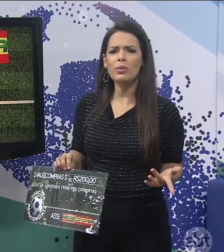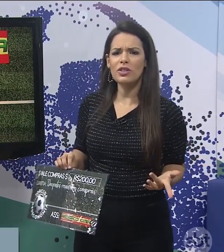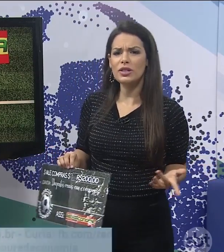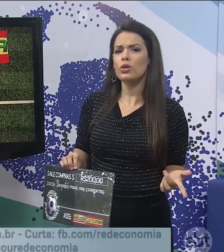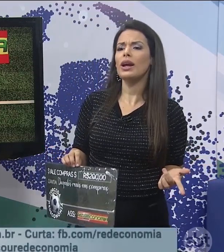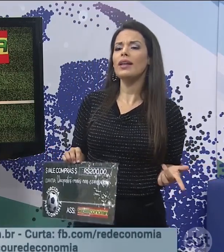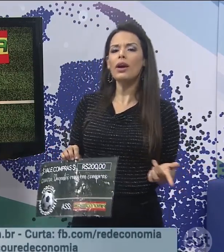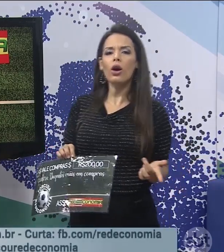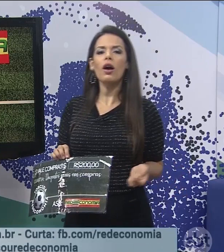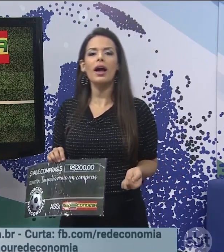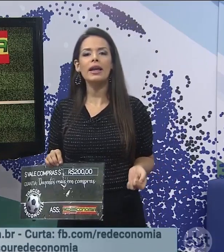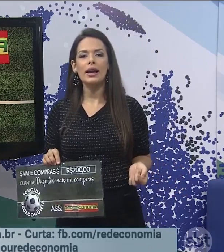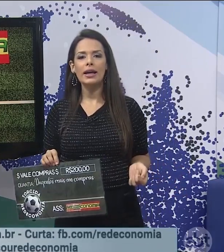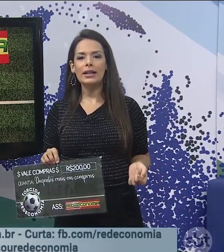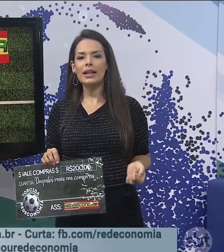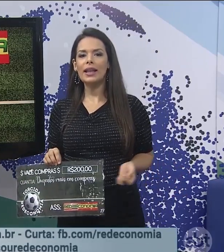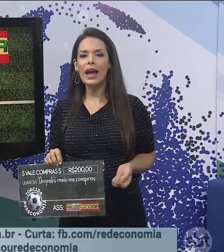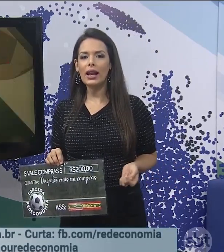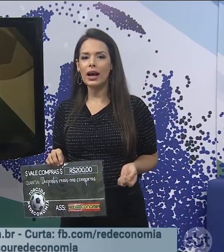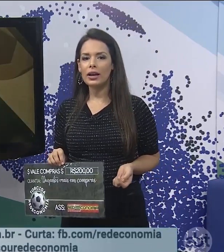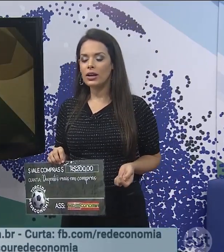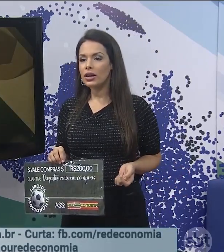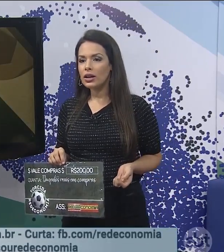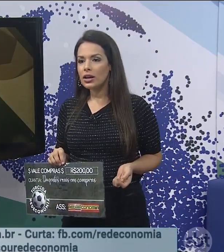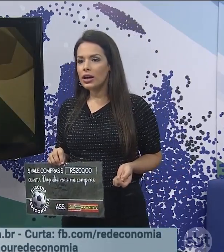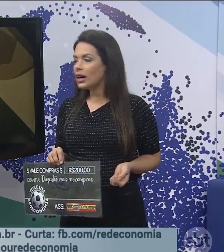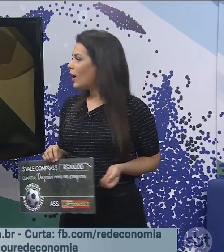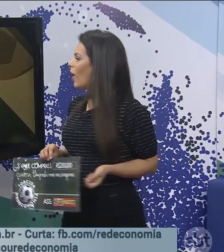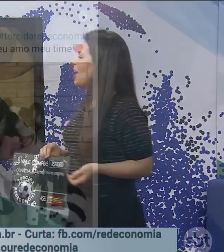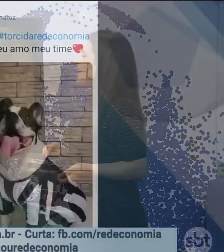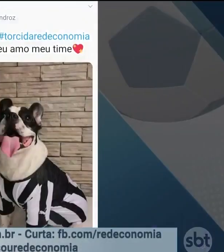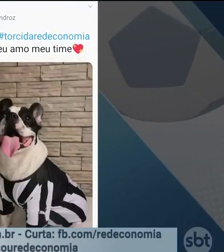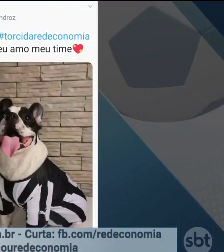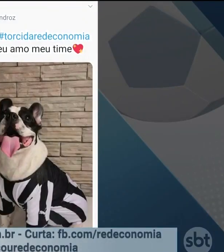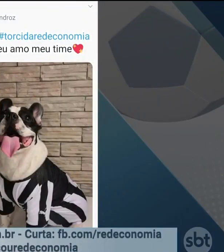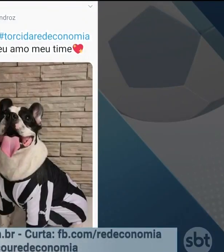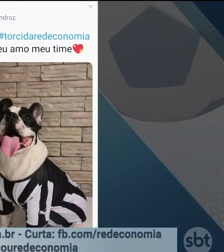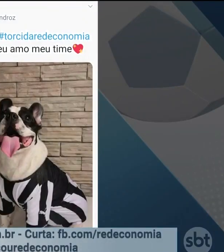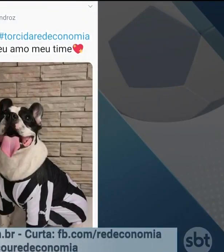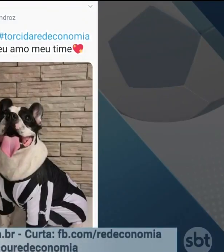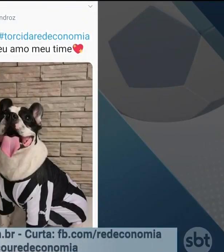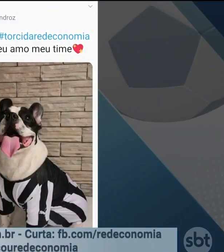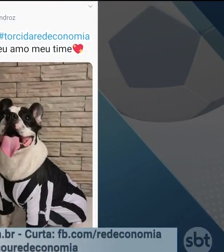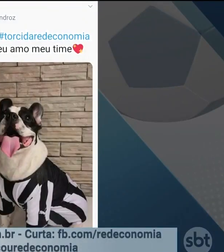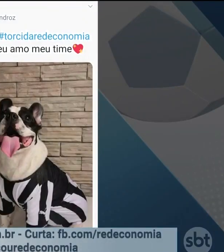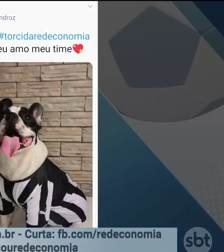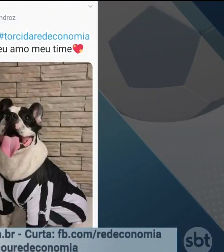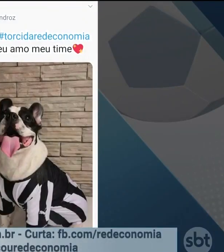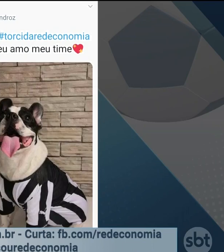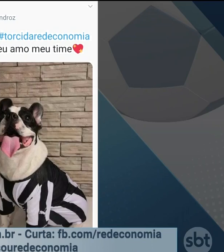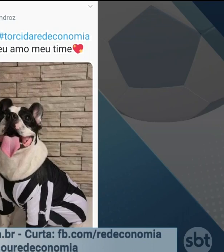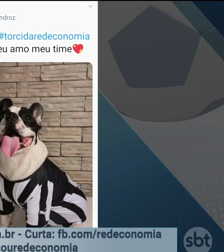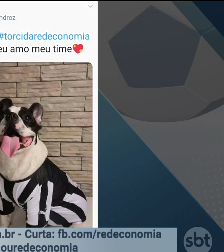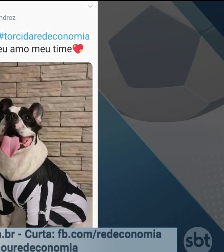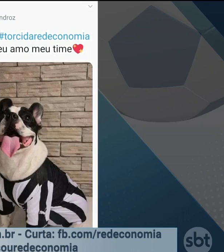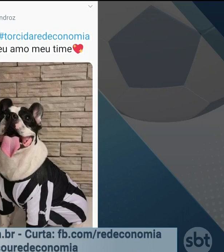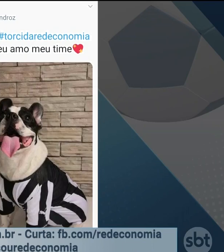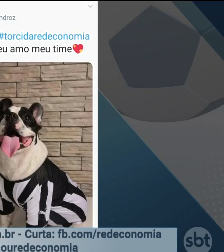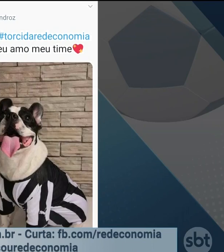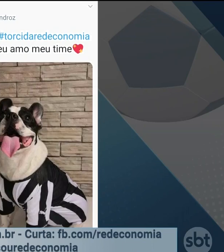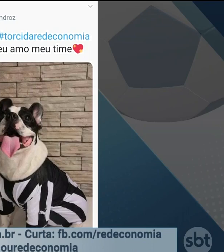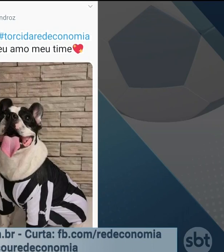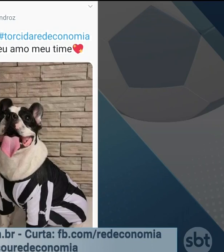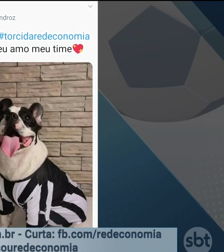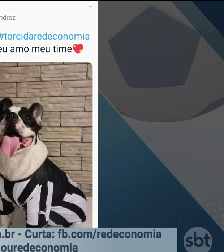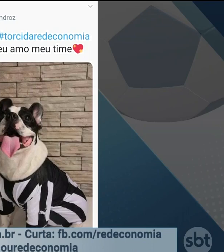ou seria uma vencedora. Cadê? Coloca aí na tela. Olha aqui, gente, eu não sei se é um vencedor ou se é uma vencedora porque a camisa tá tapando,